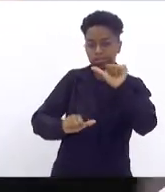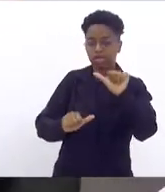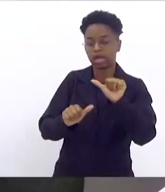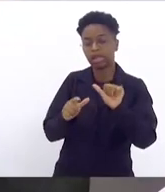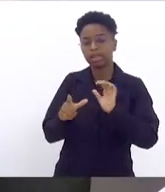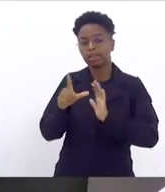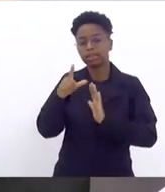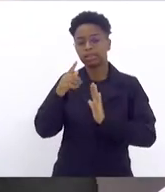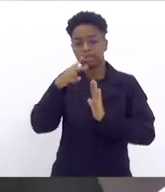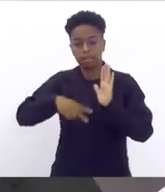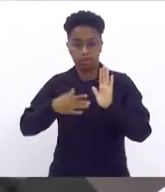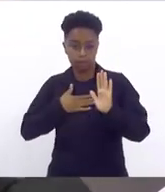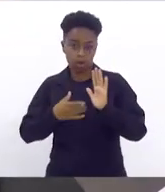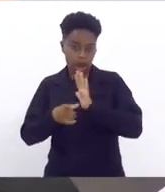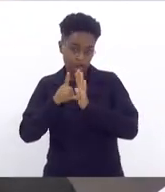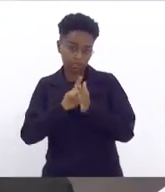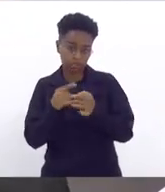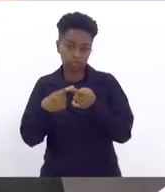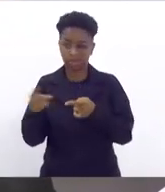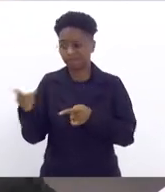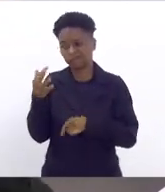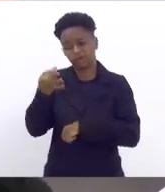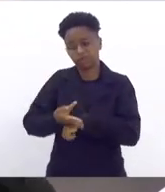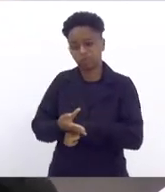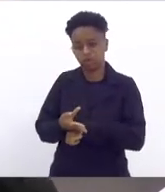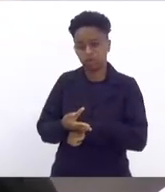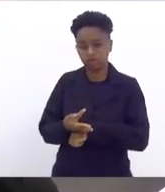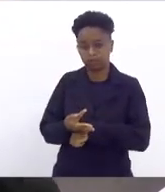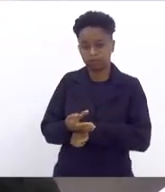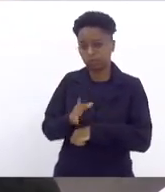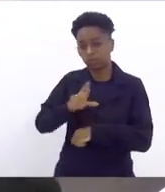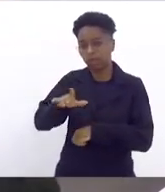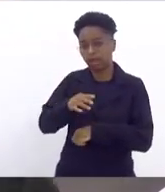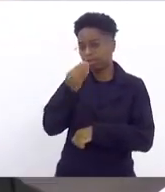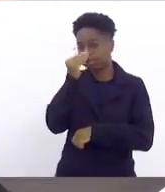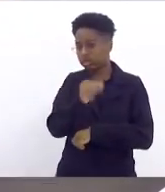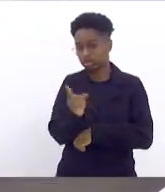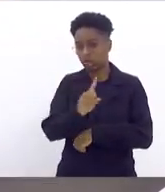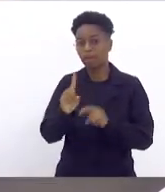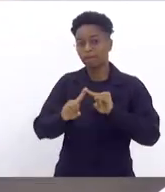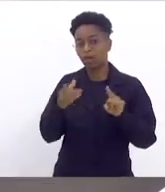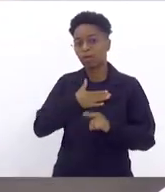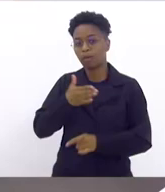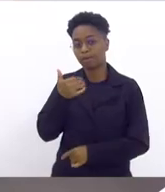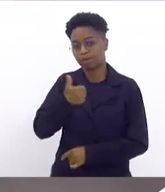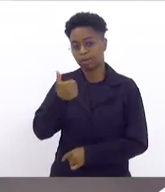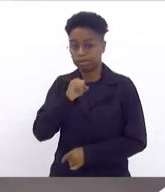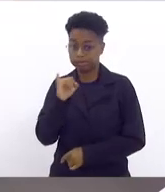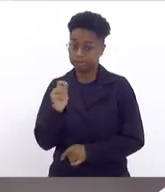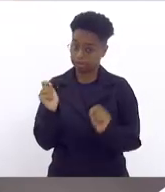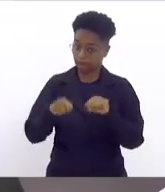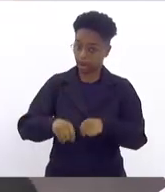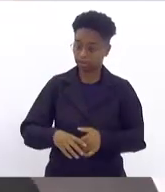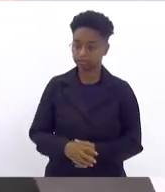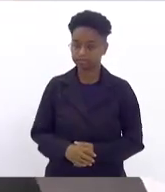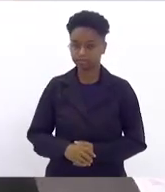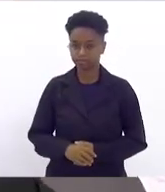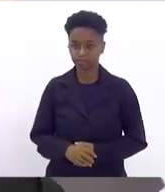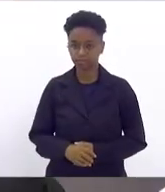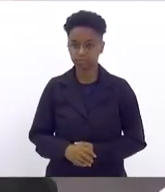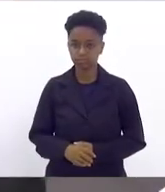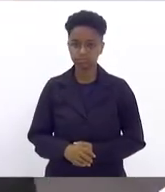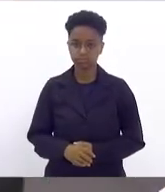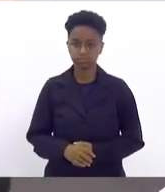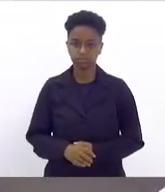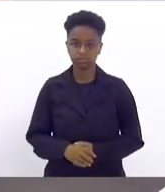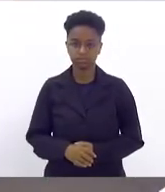antes de ler o do deputado que está ausente. Não deixar de ler o dele, como Vossa Excelência fez, mas lesse o meu primeiro, se fosse possível. Perfeito, deputada Verônica.